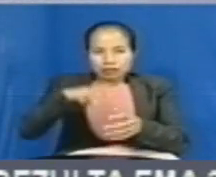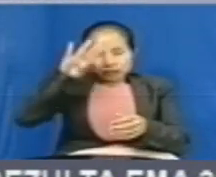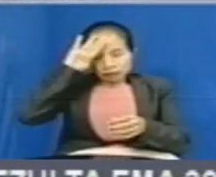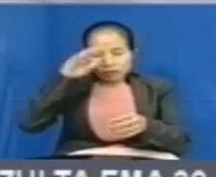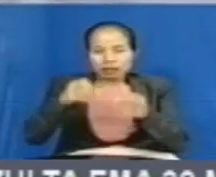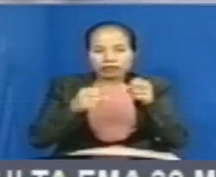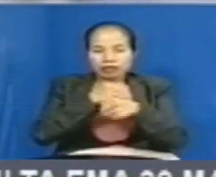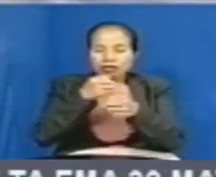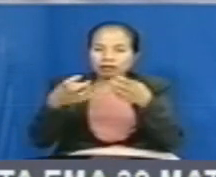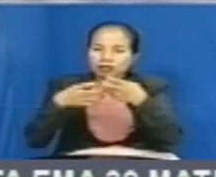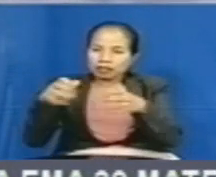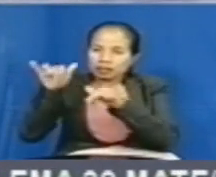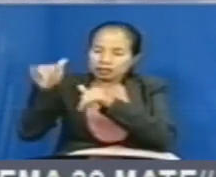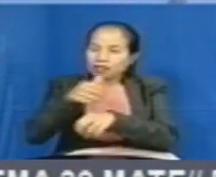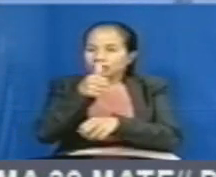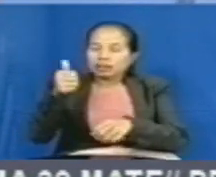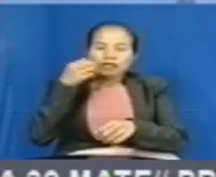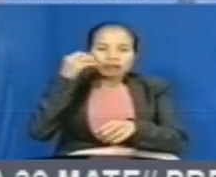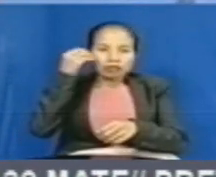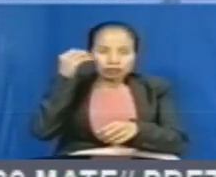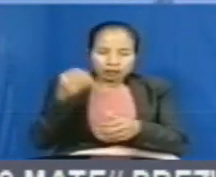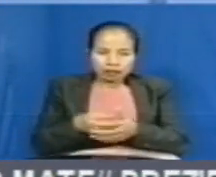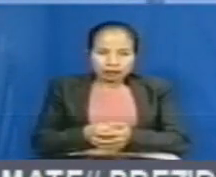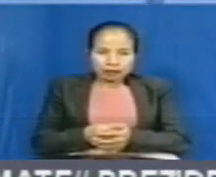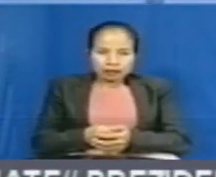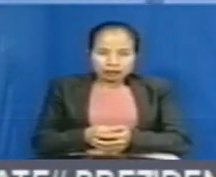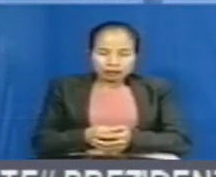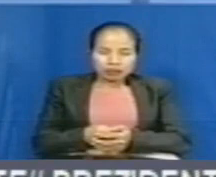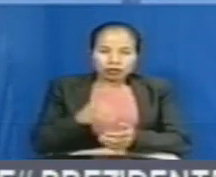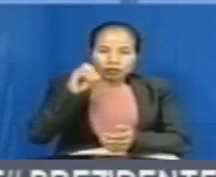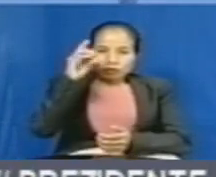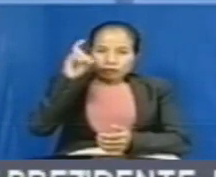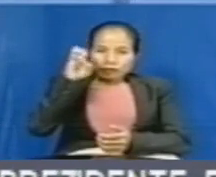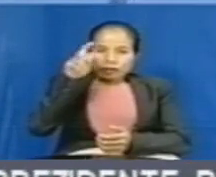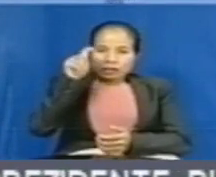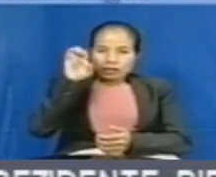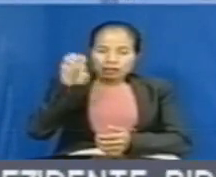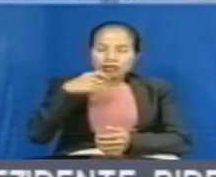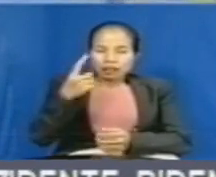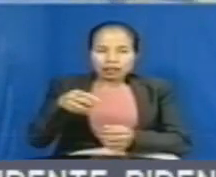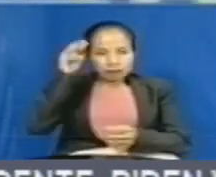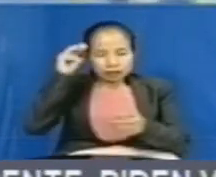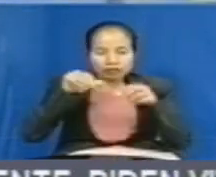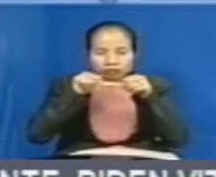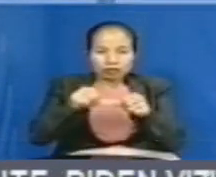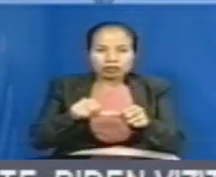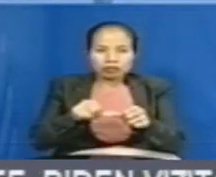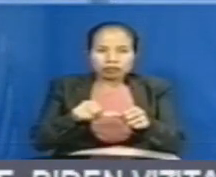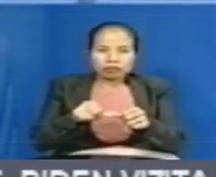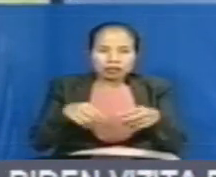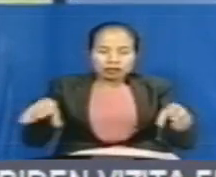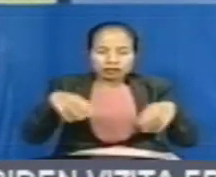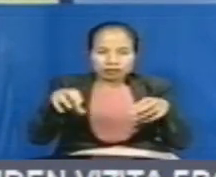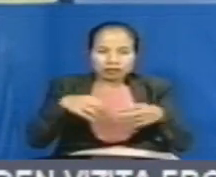halodet auto-isolamento e a ida na residência. Odete Viegas manifesta, Ministério continua a existir pilar de bem